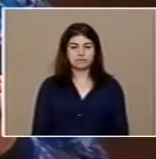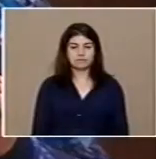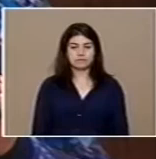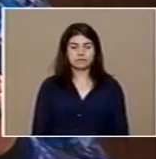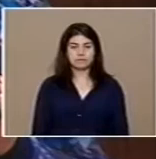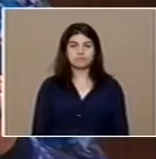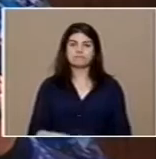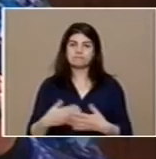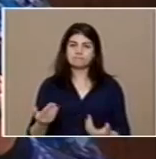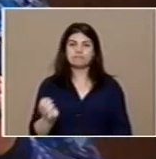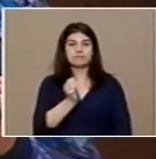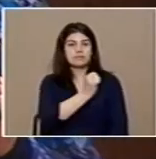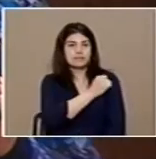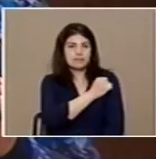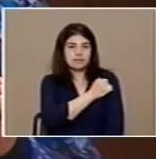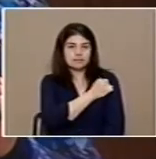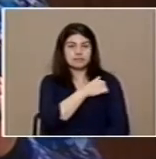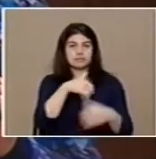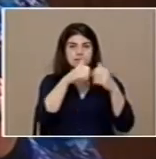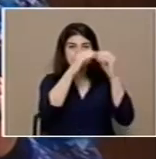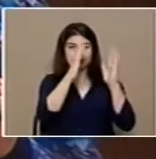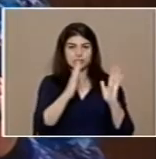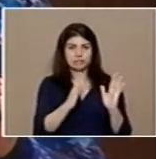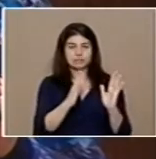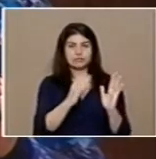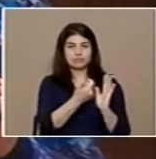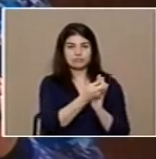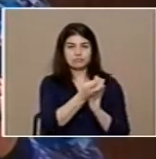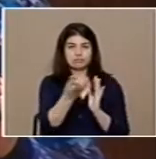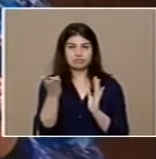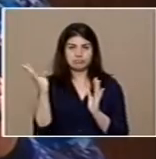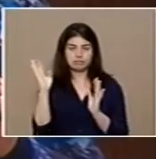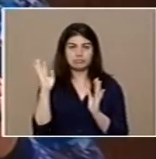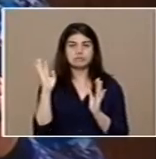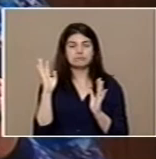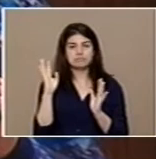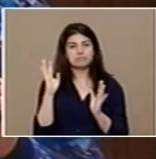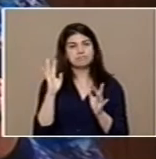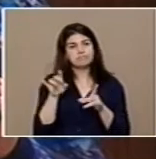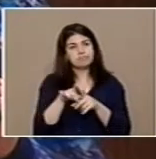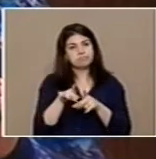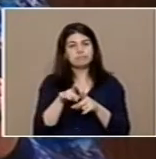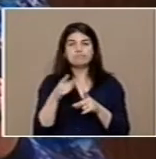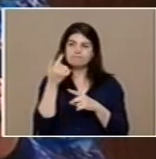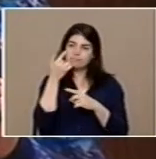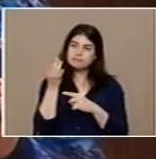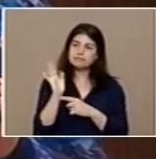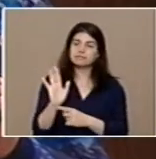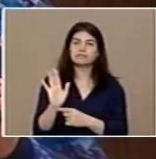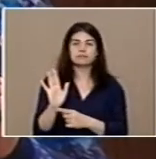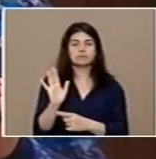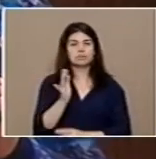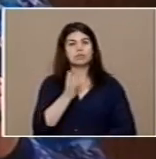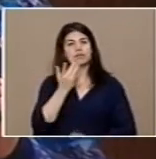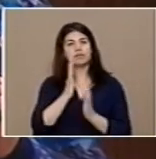a plus lares que perseveram na unidade para te sejam um sinal do amor de Deus